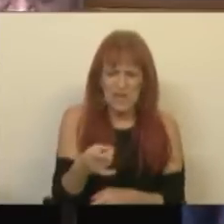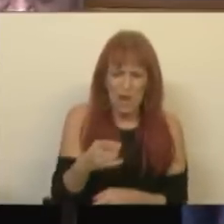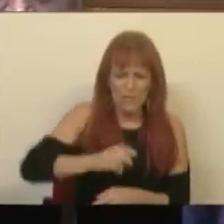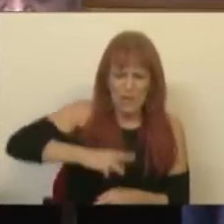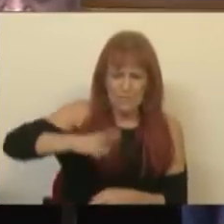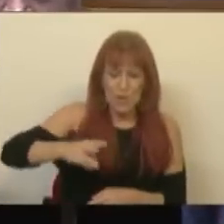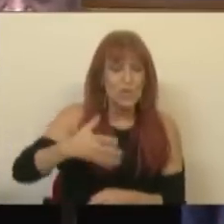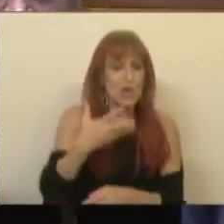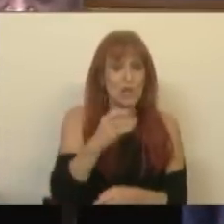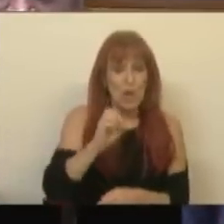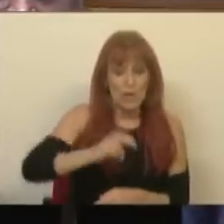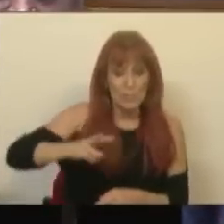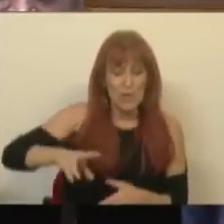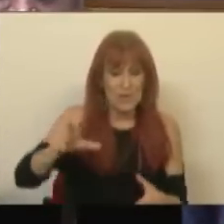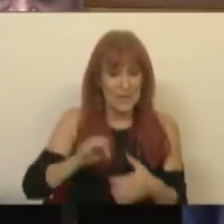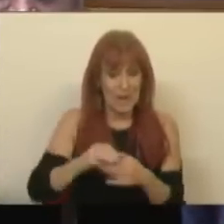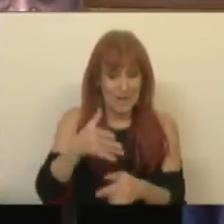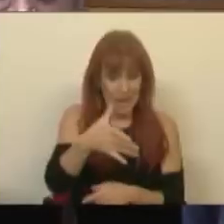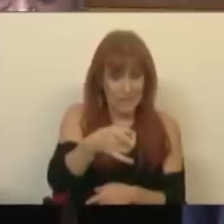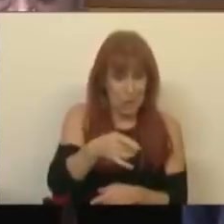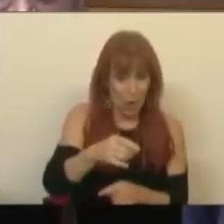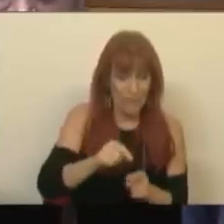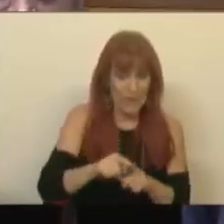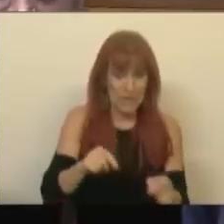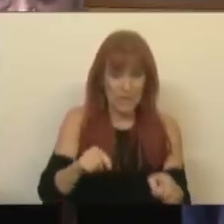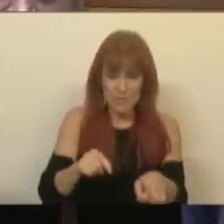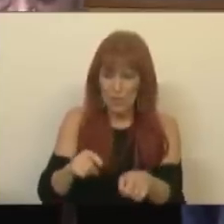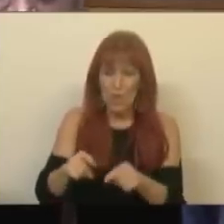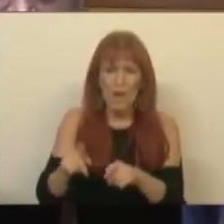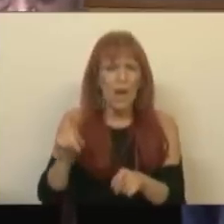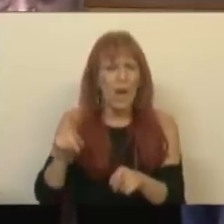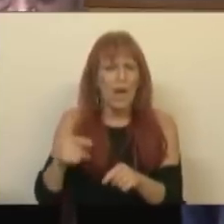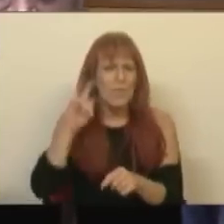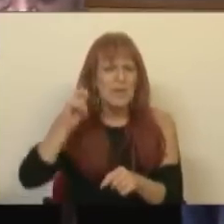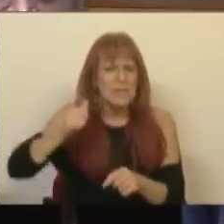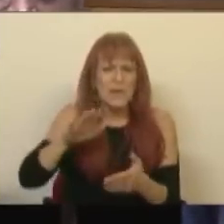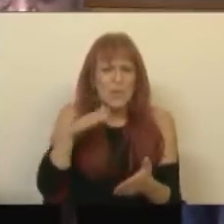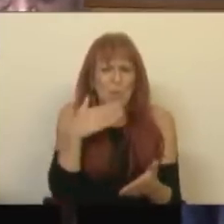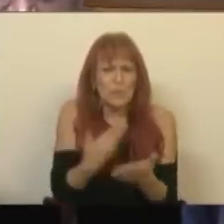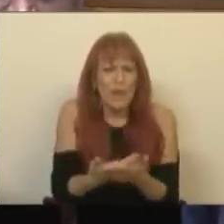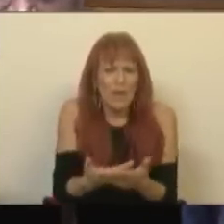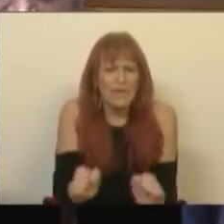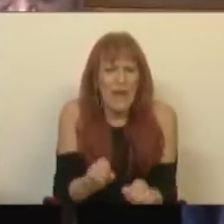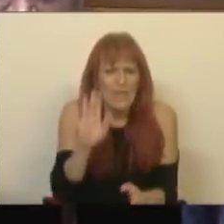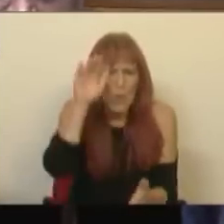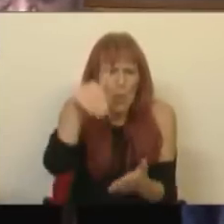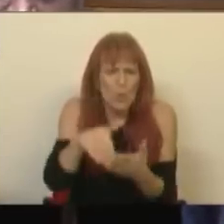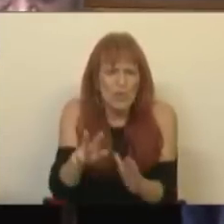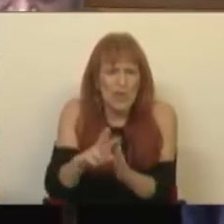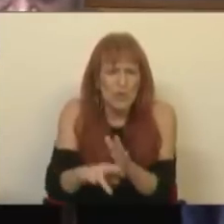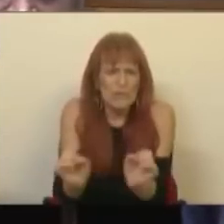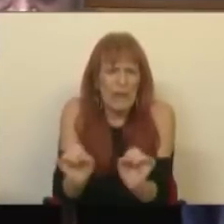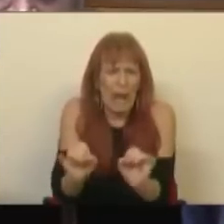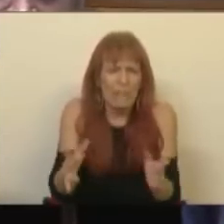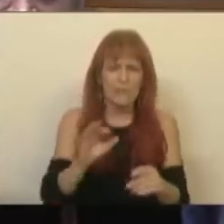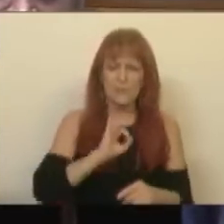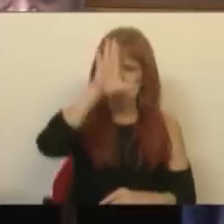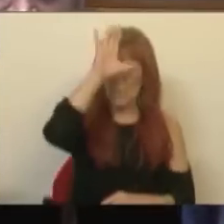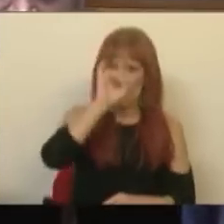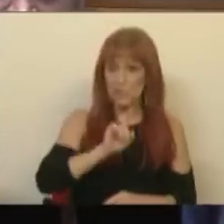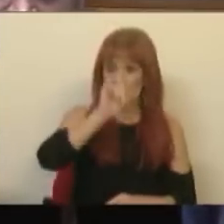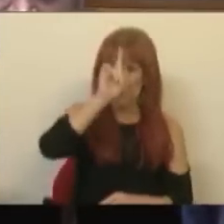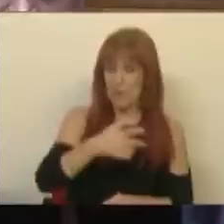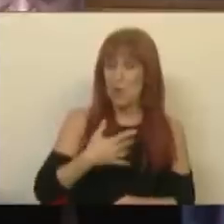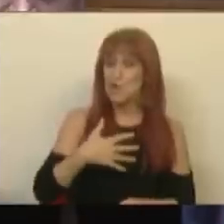milhões de 18 milhões relativamente a 19 dessas 2006 e sobretudo não apresentava nada de conclusões e relatórios e a primeira nisto